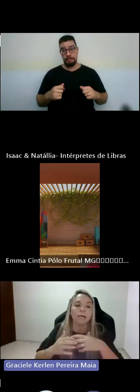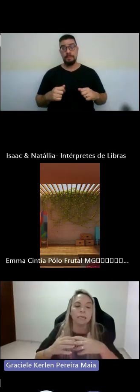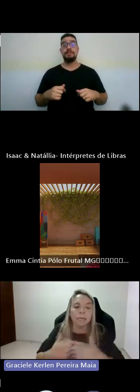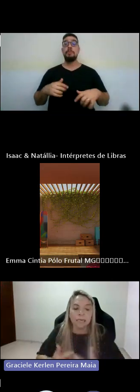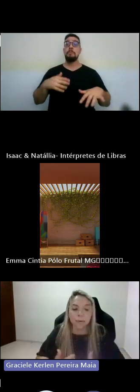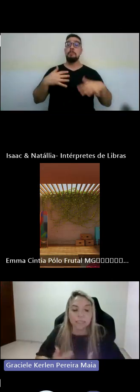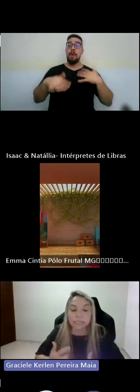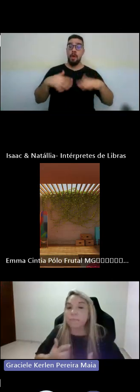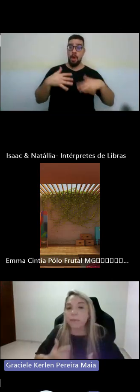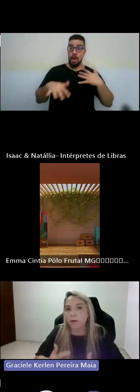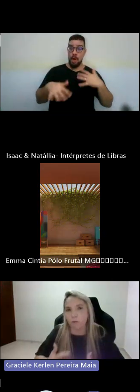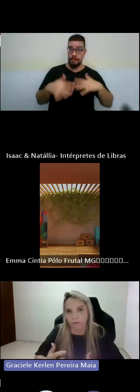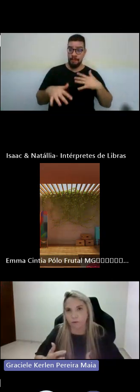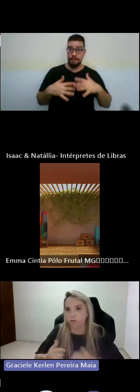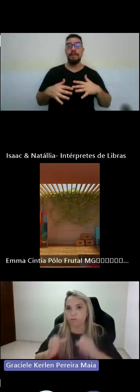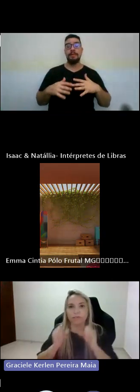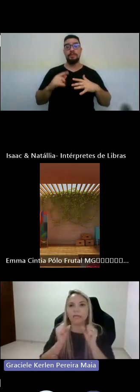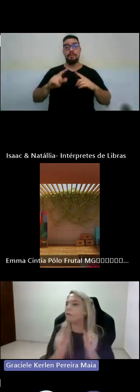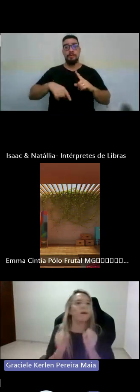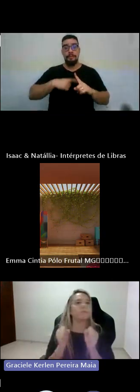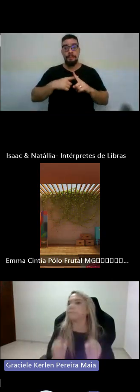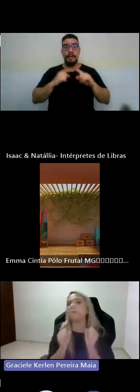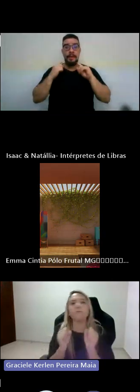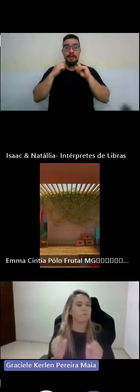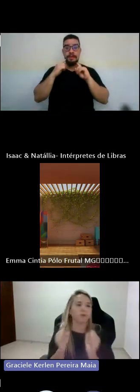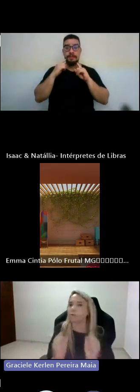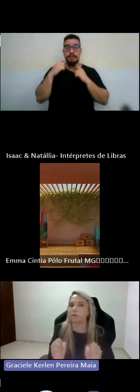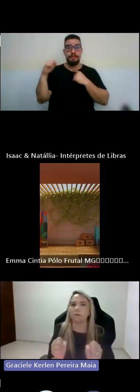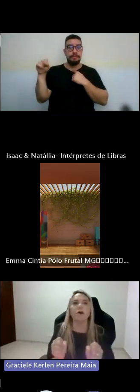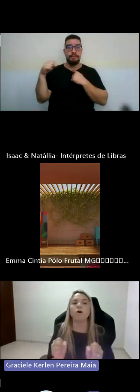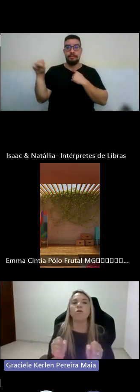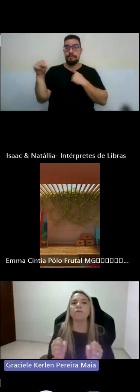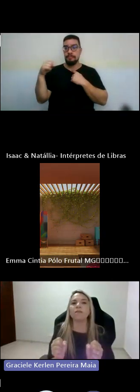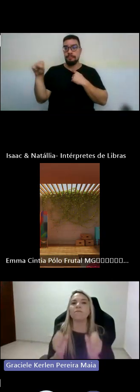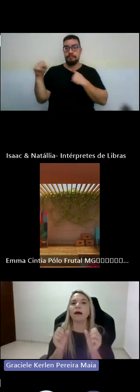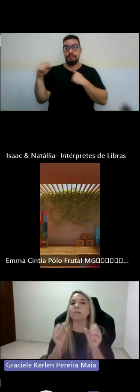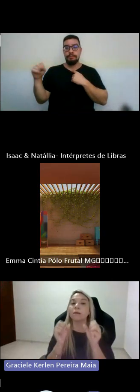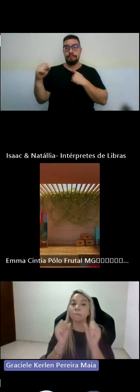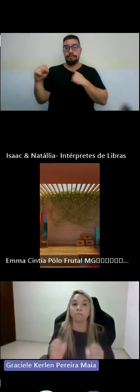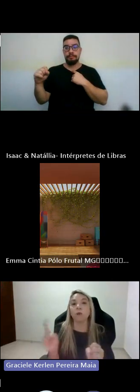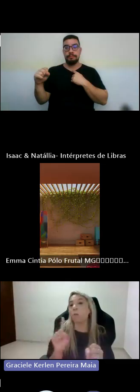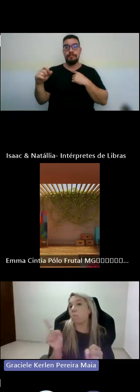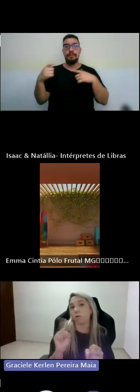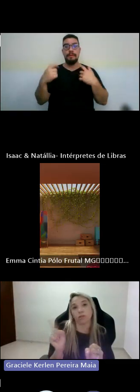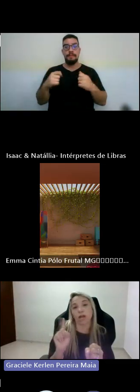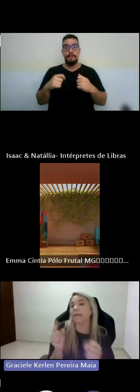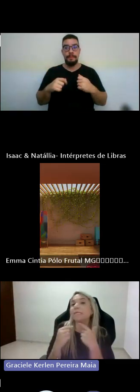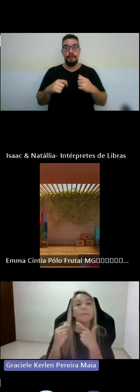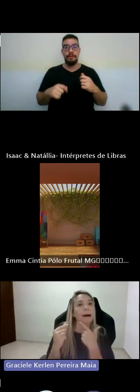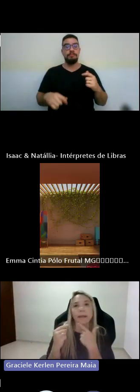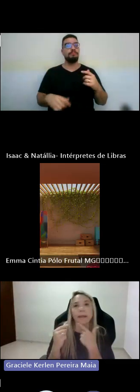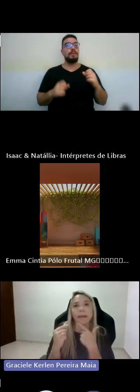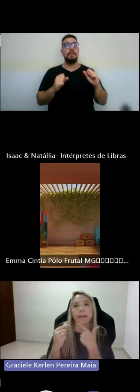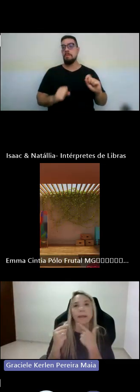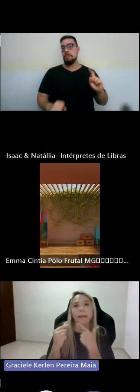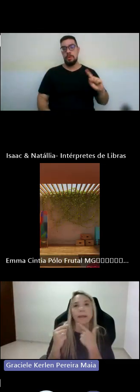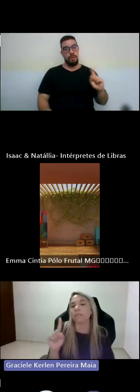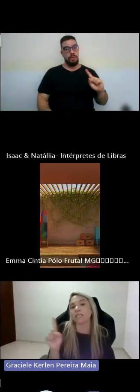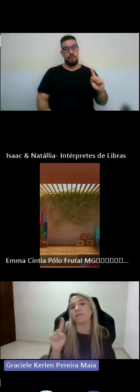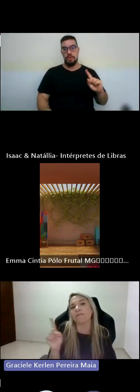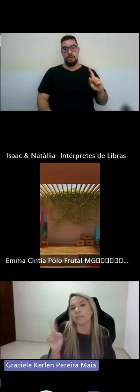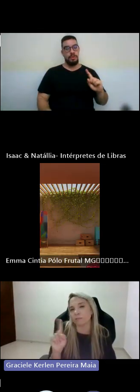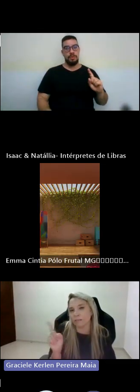Então, língua sempre é conforto. Você não faz esse movimento aqui. Ou você faz não pode. Aí você balança a